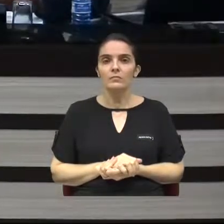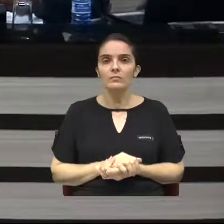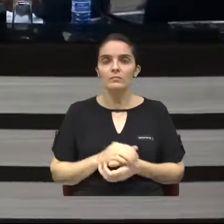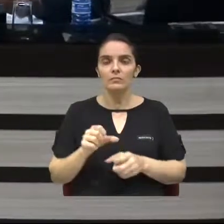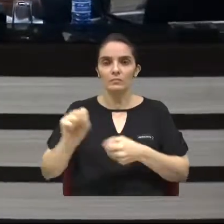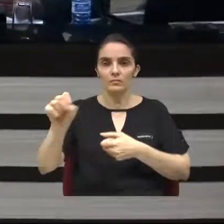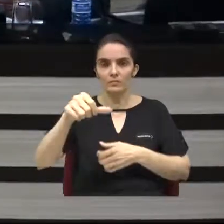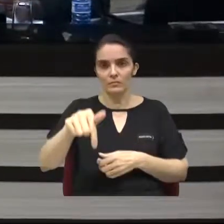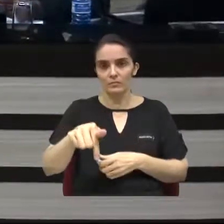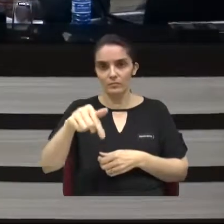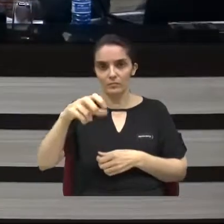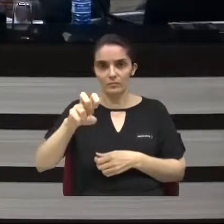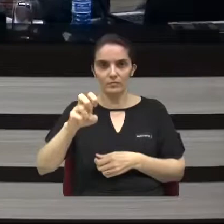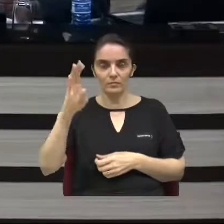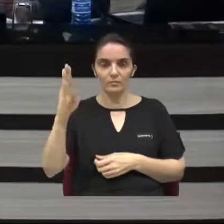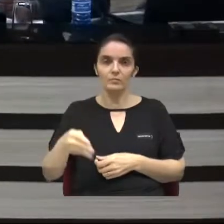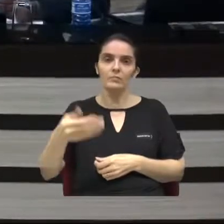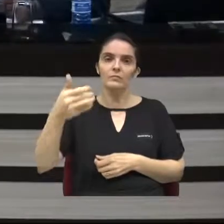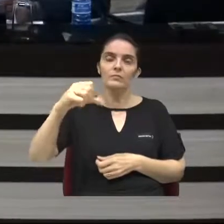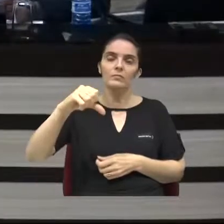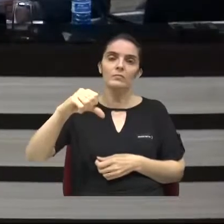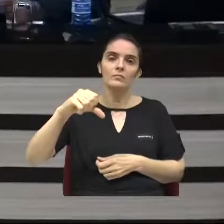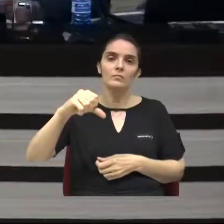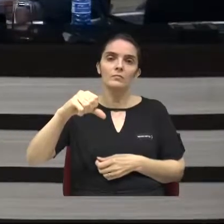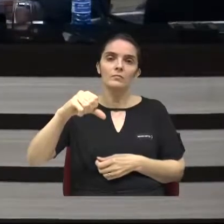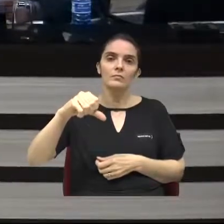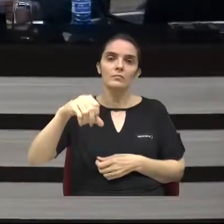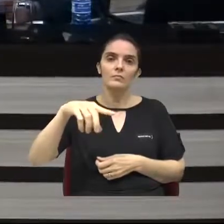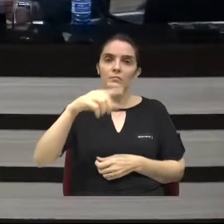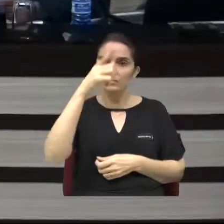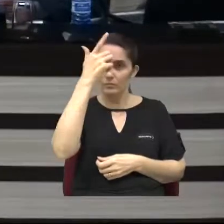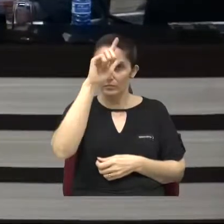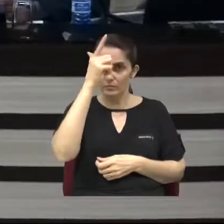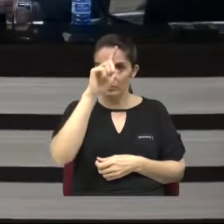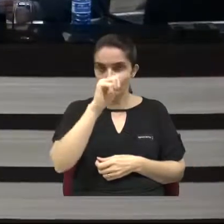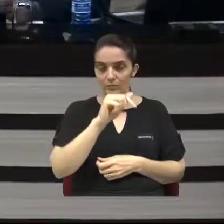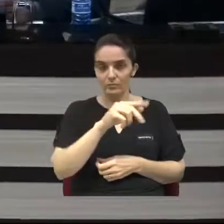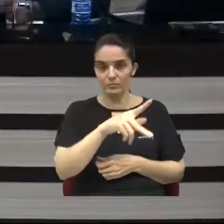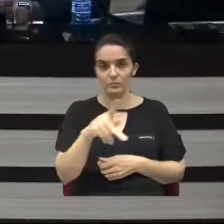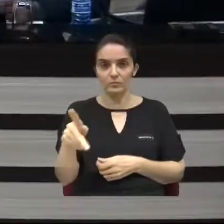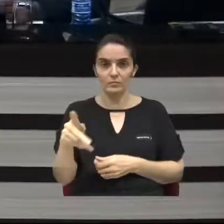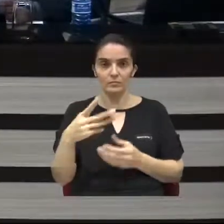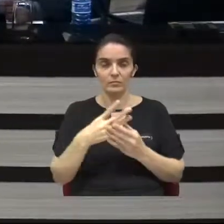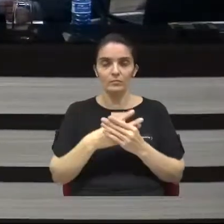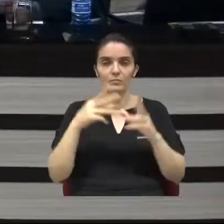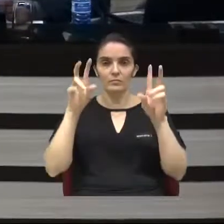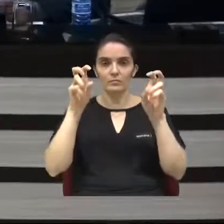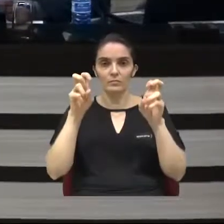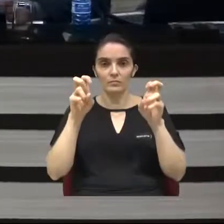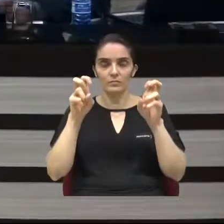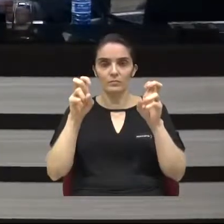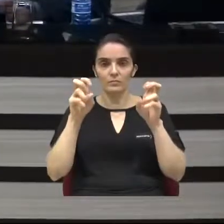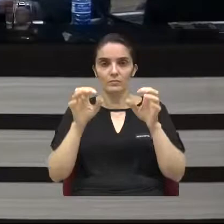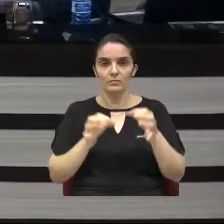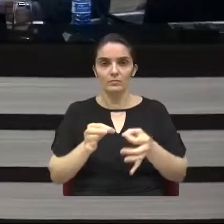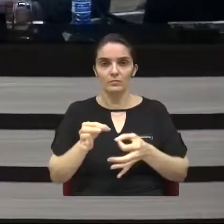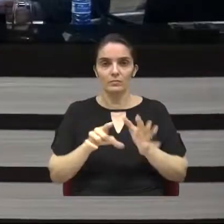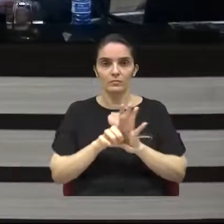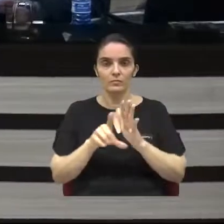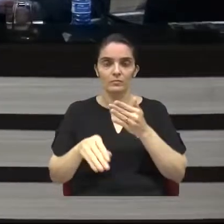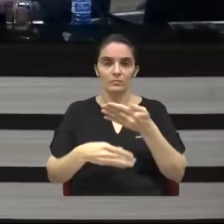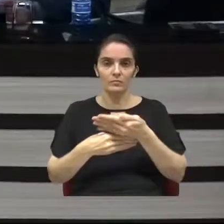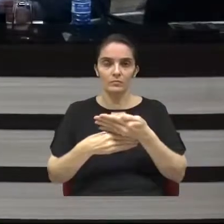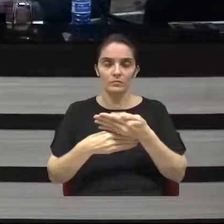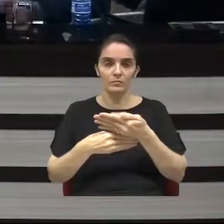Ofício número 75/2019. Excelentíssimo senhor Sidney Pascotto, presidente da Câmara Municipal de Limeira. Assunto: encaminha projeto de lei